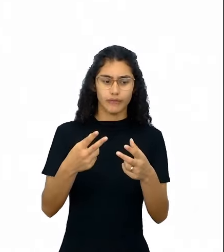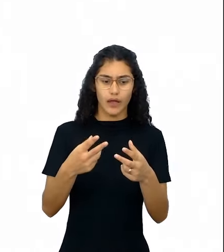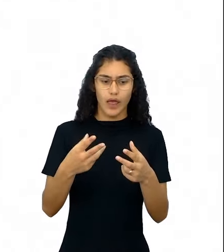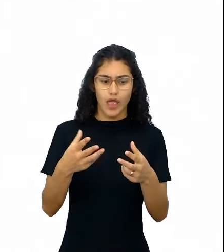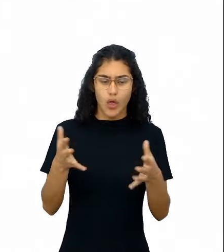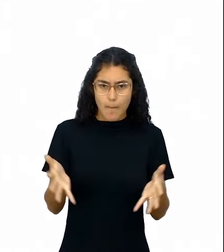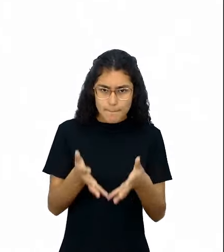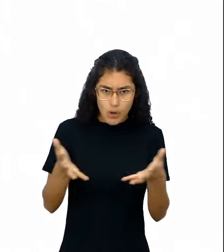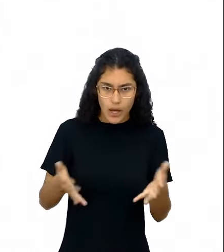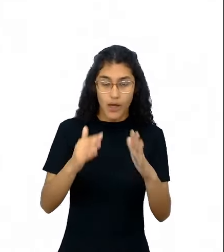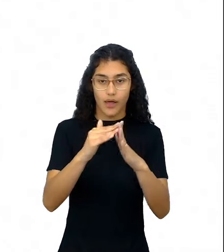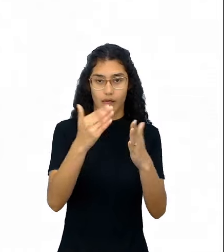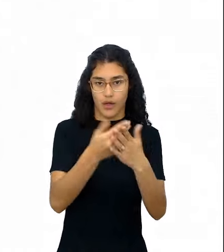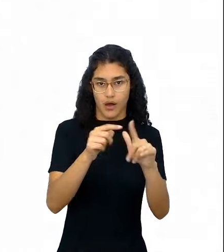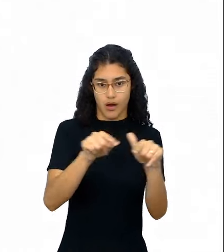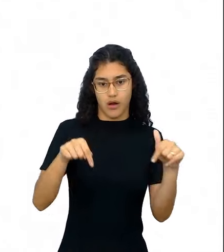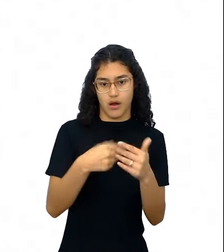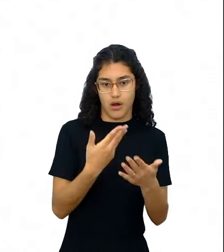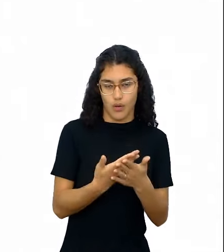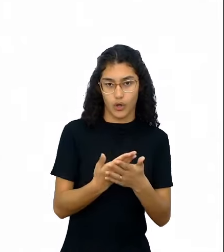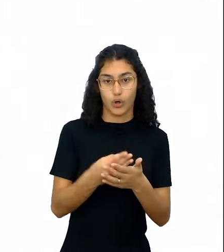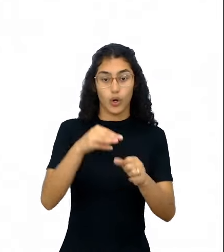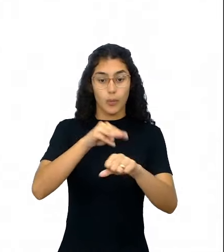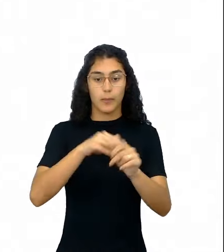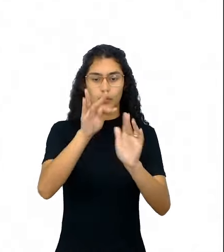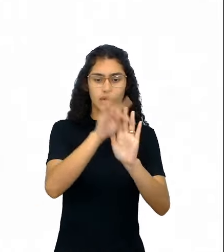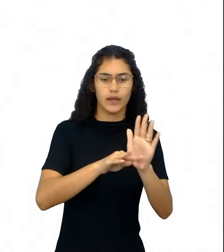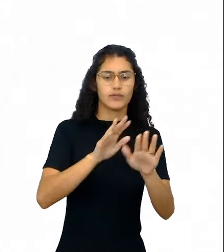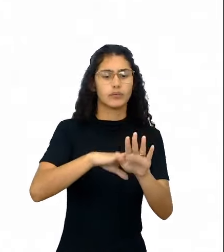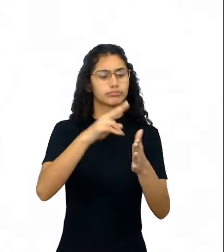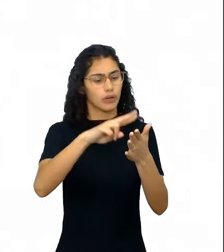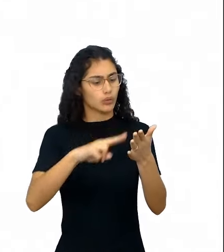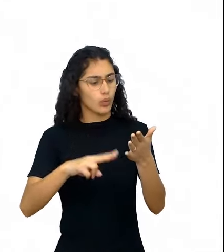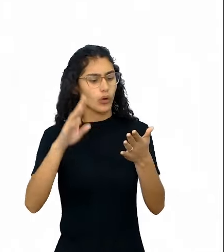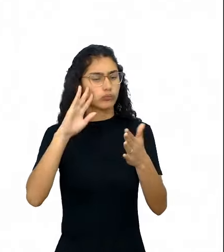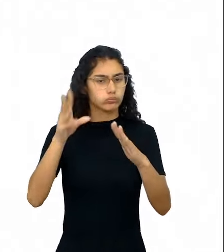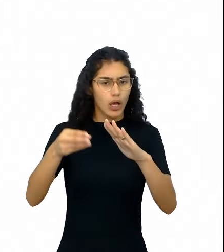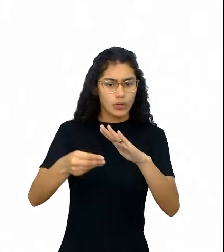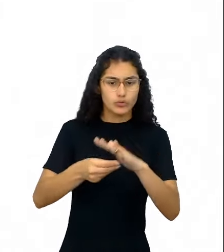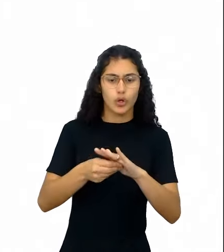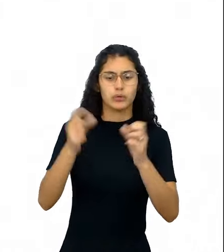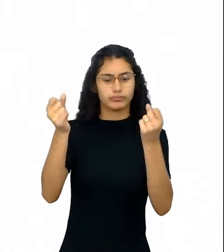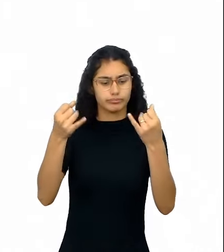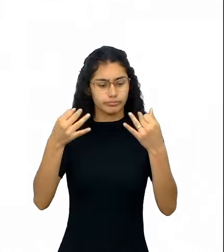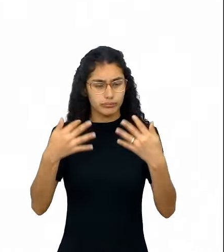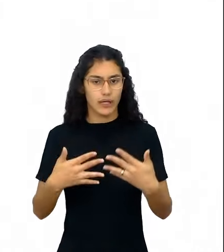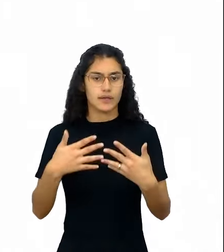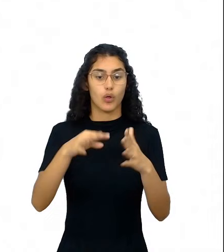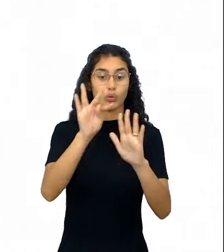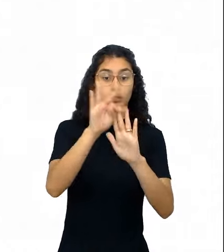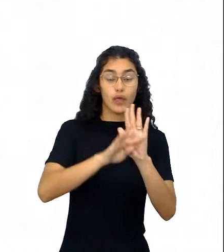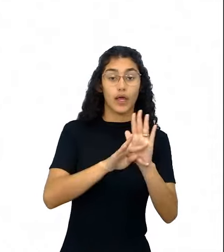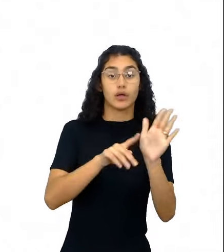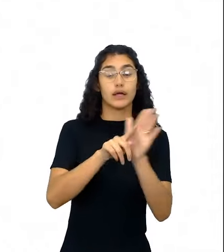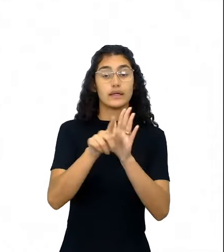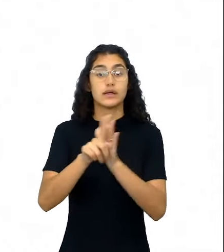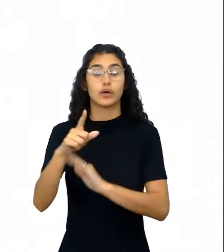aula. E durante o texto, a leitura em si, o resumo, o esclarecimento a respeito do texto, a questão